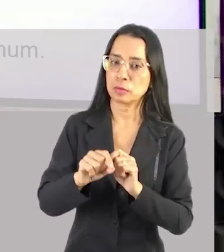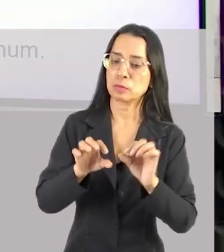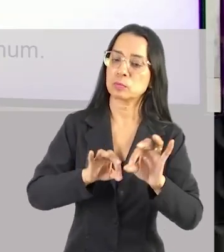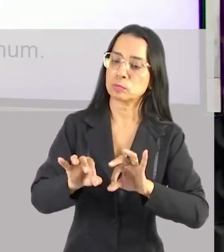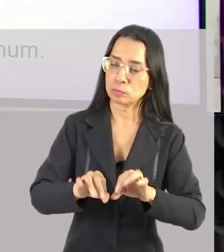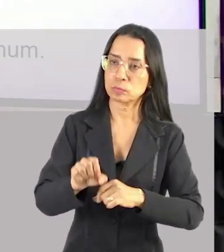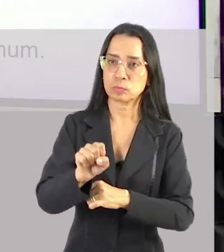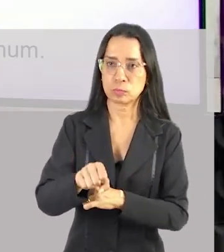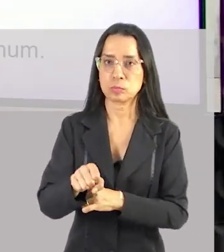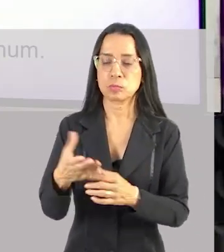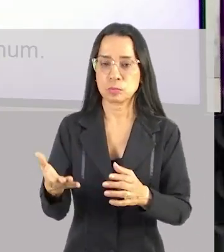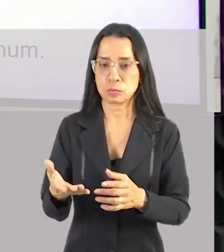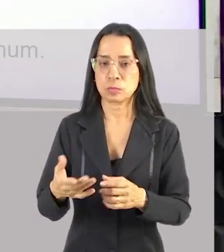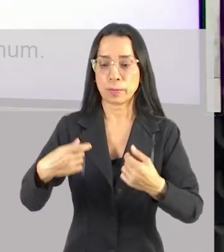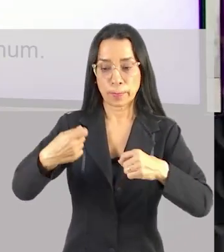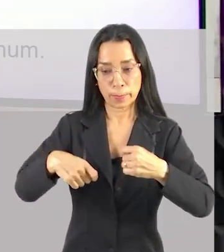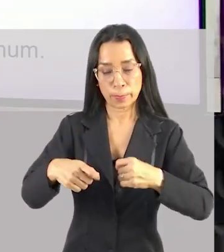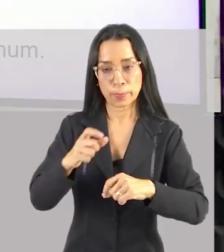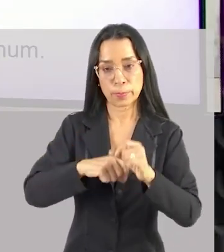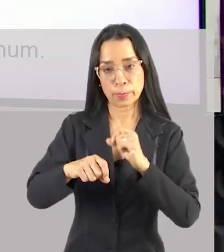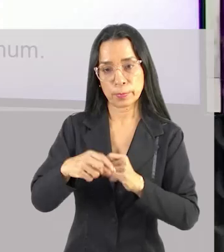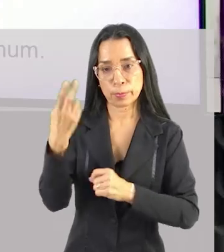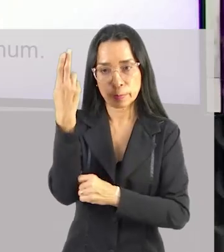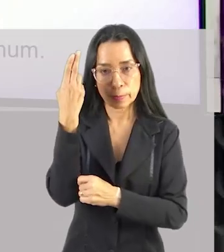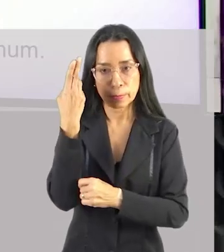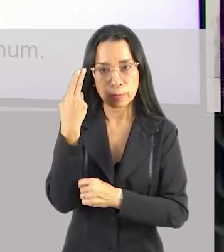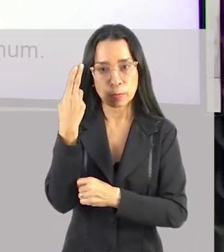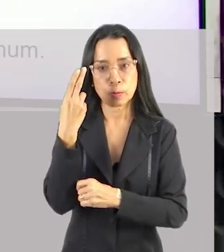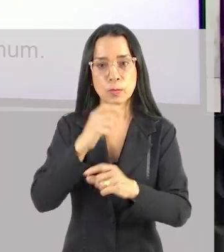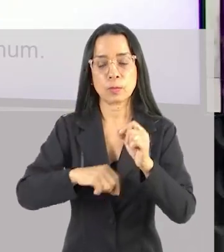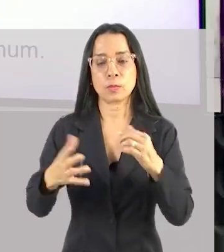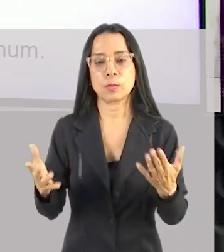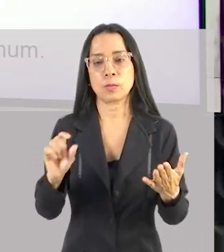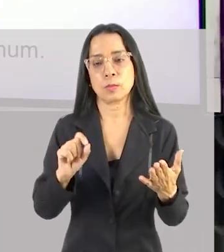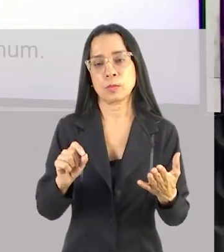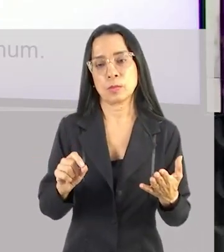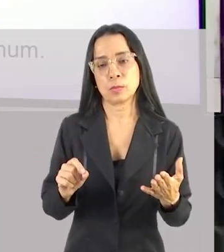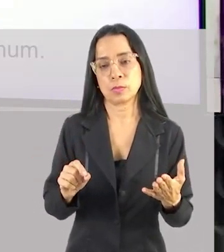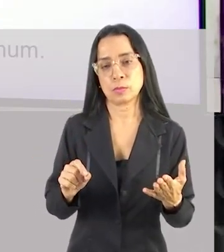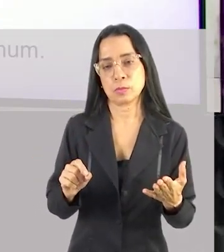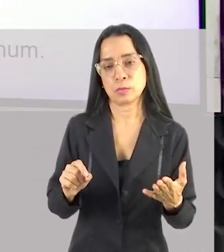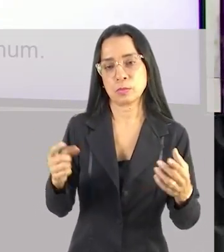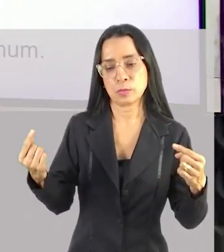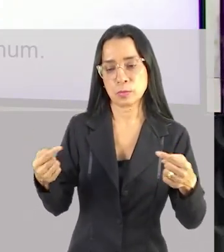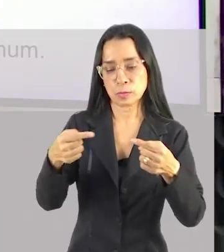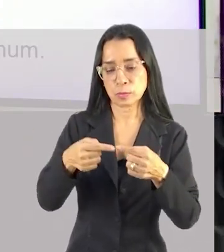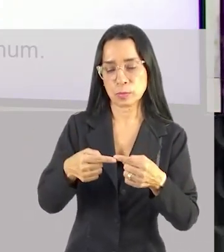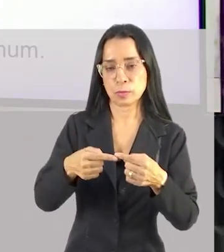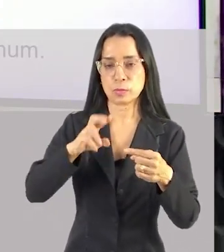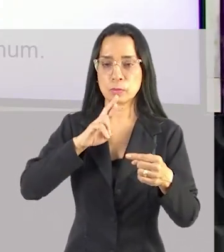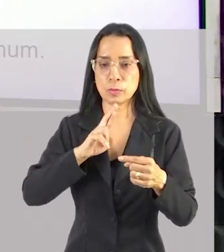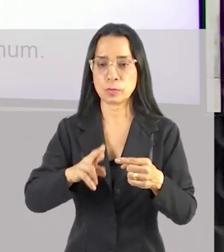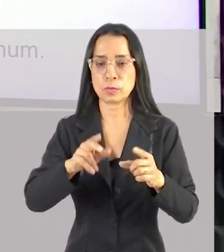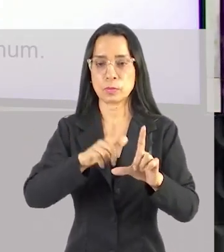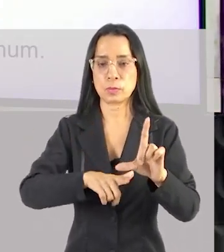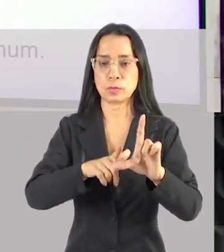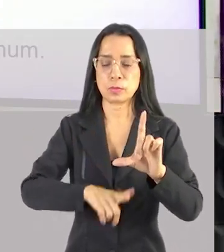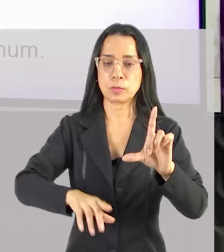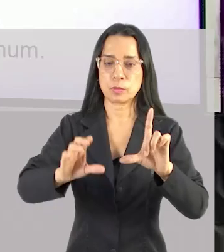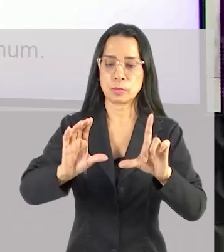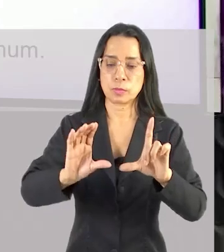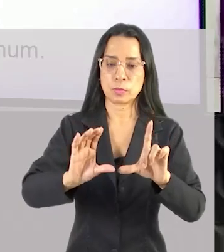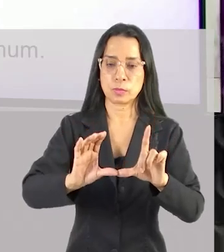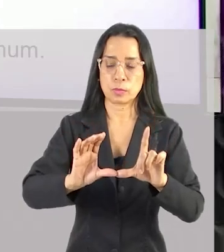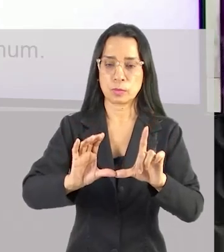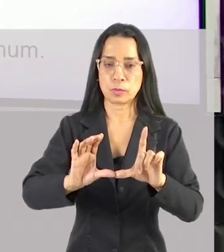governo, isso sim é necessário, é natural. Então, a mais adequada aqui é a letra C, que diz que